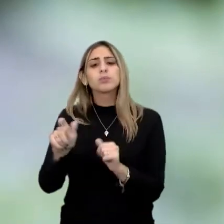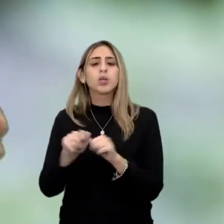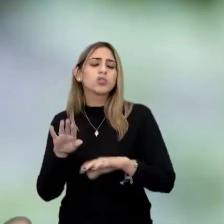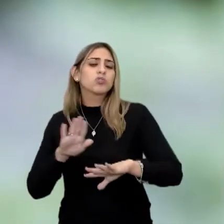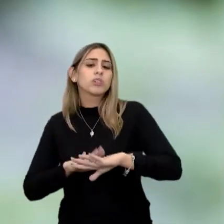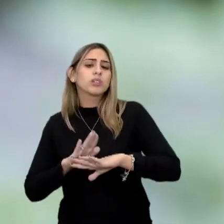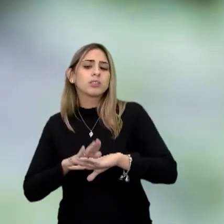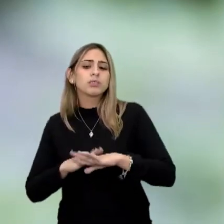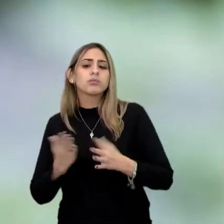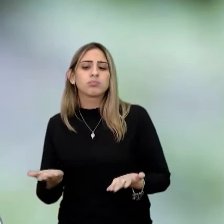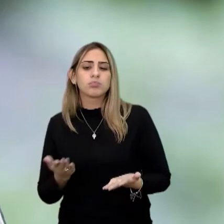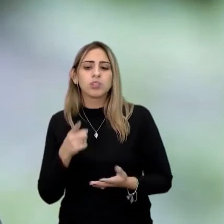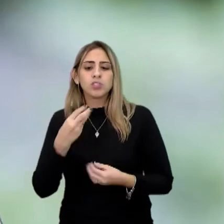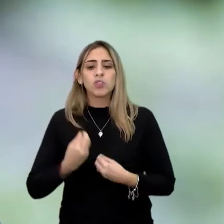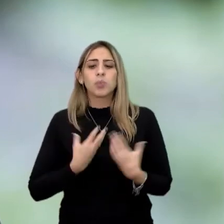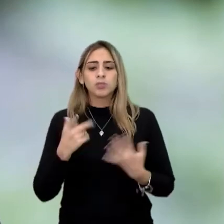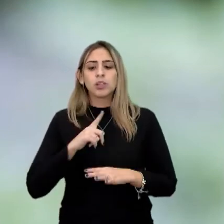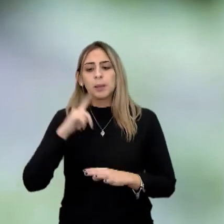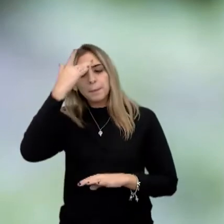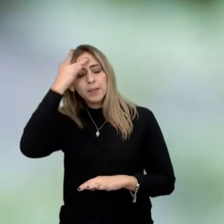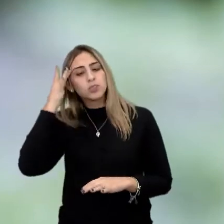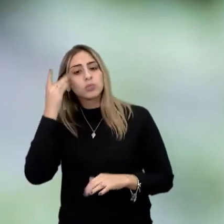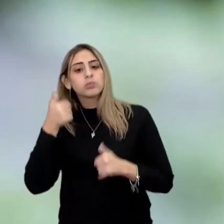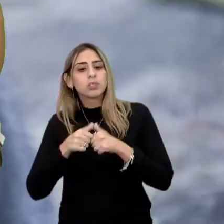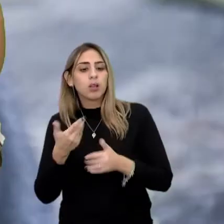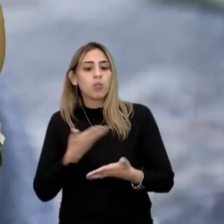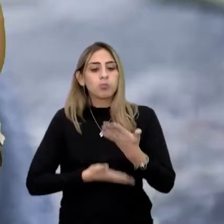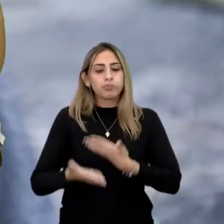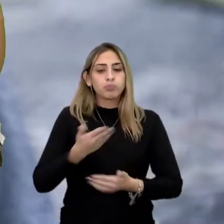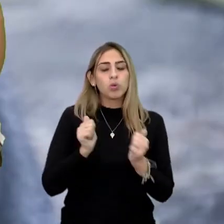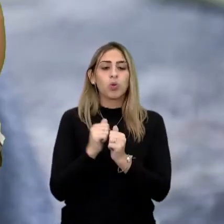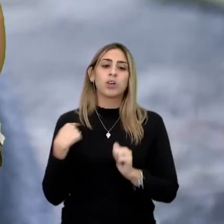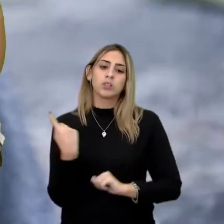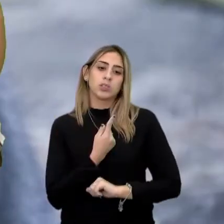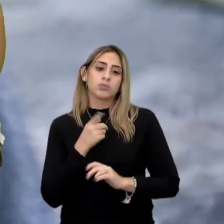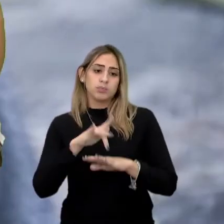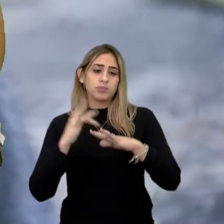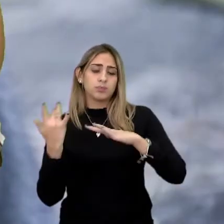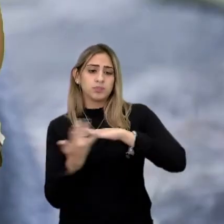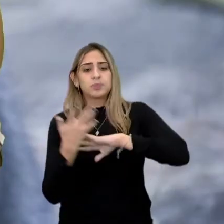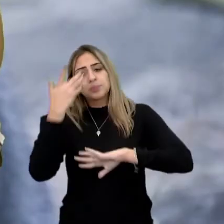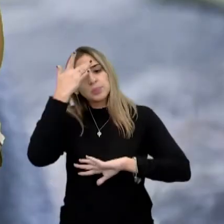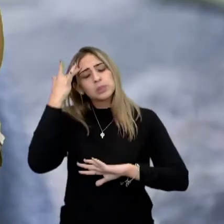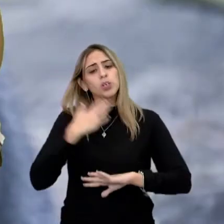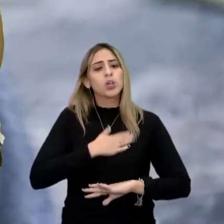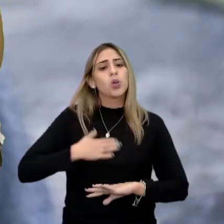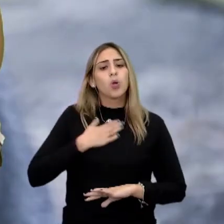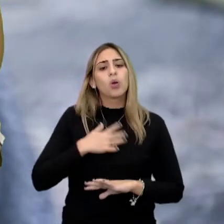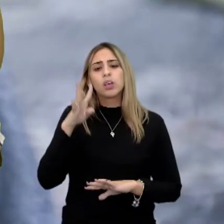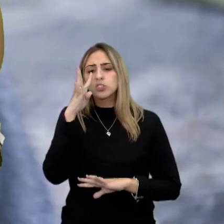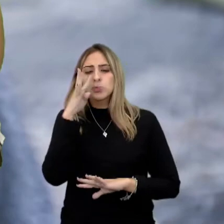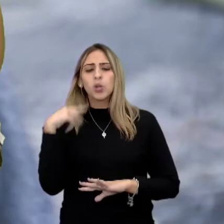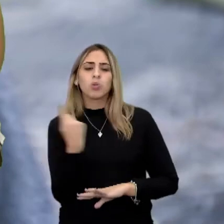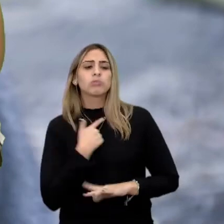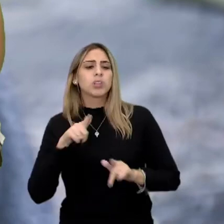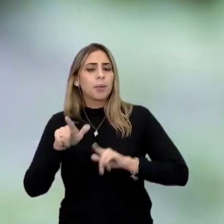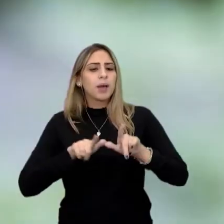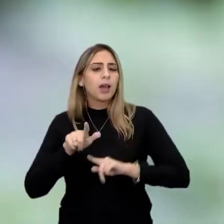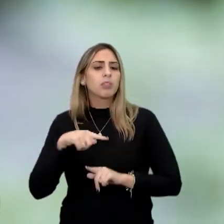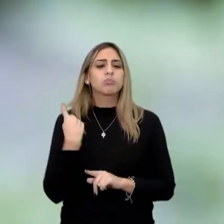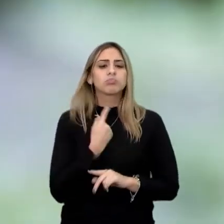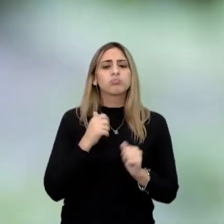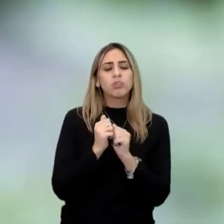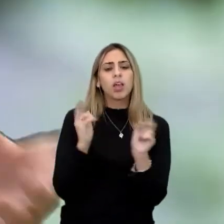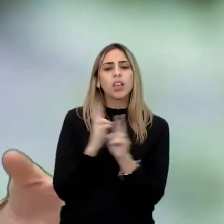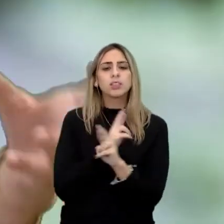fazer com essas informações? Tem pessoas que estão interagindo com a gente dentro das redes sociais, que são pessoas que gostam, que admiram o nosso trabalho, que estão